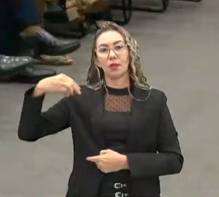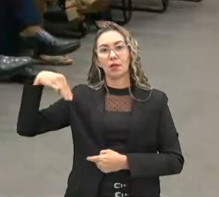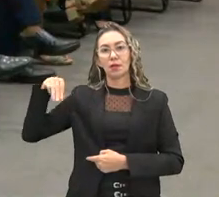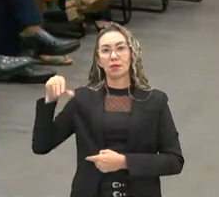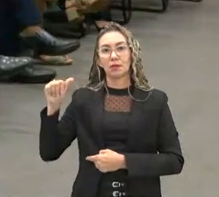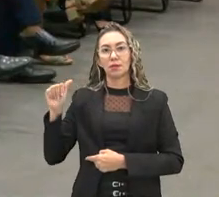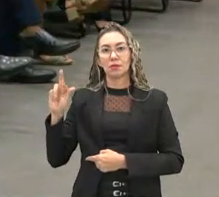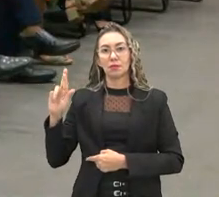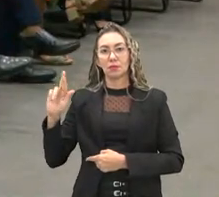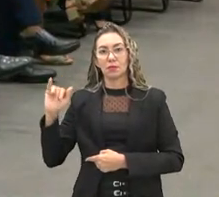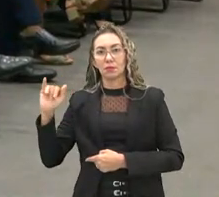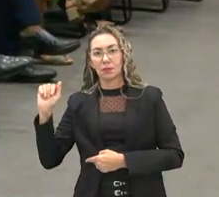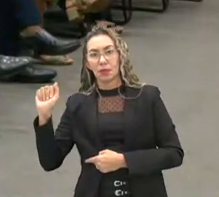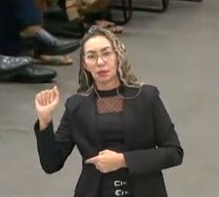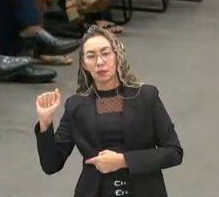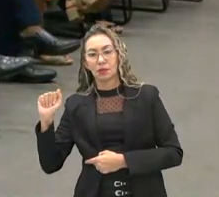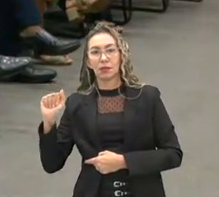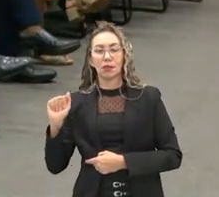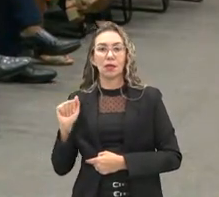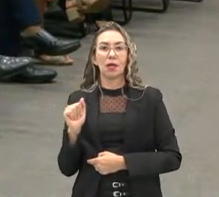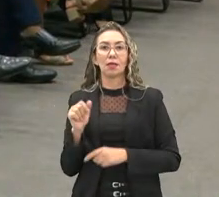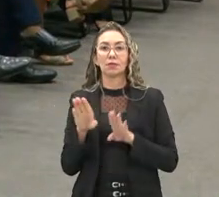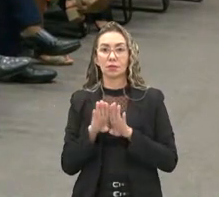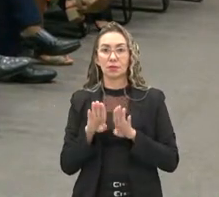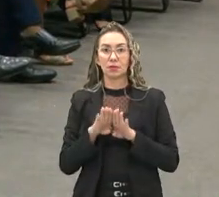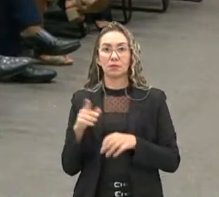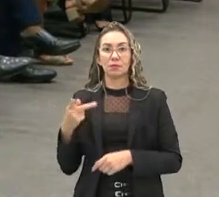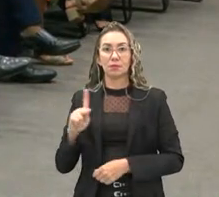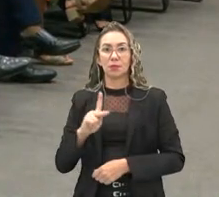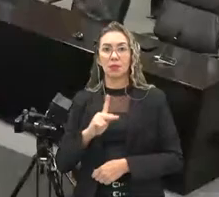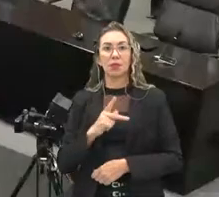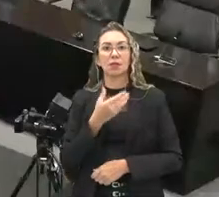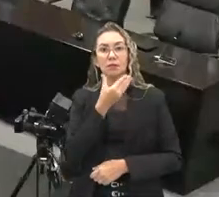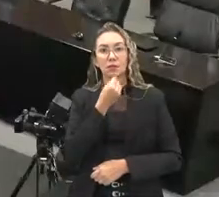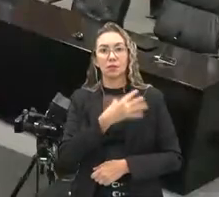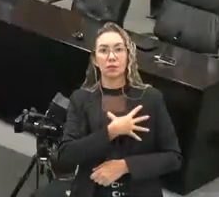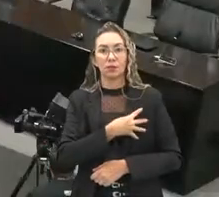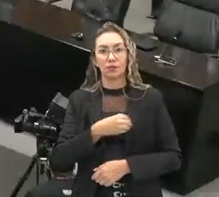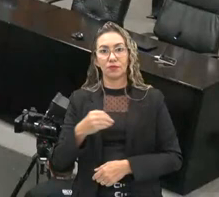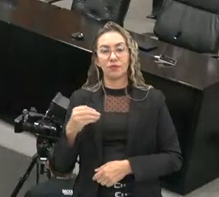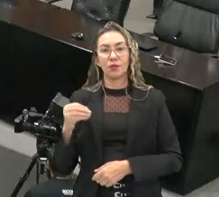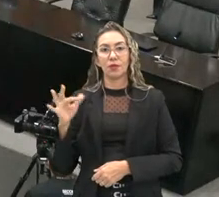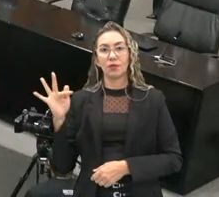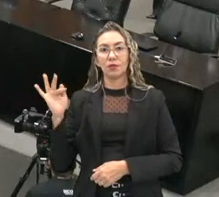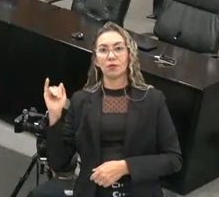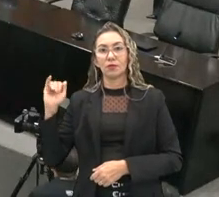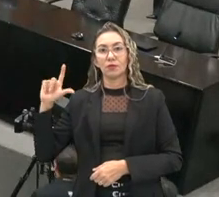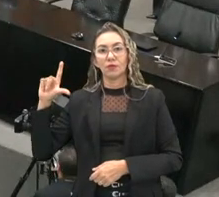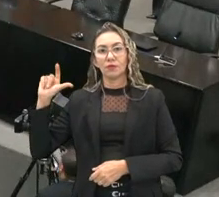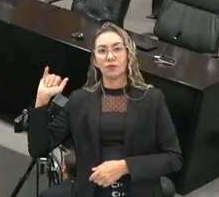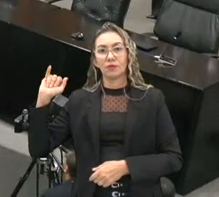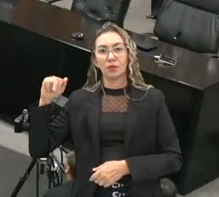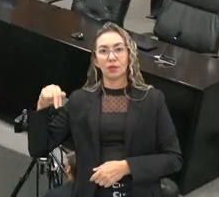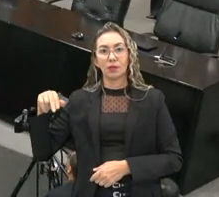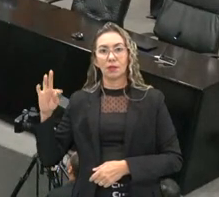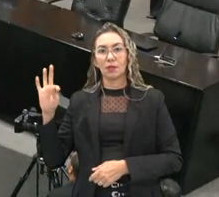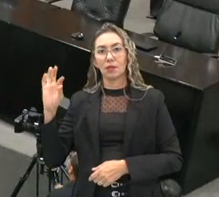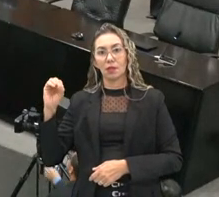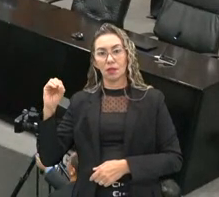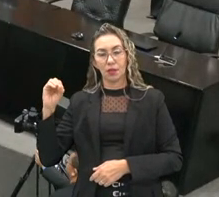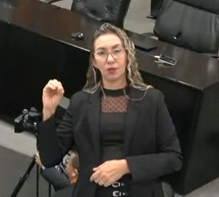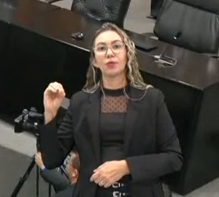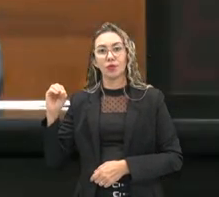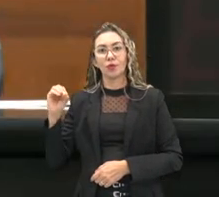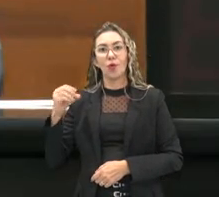Almeida, o seu filho Filinto Miller de Almeida, neto do nosso saudoso senador